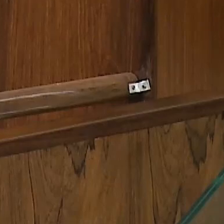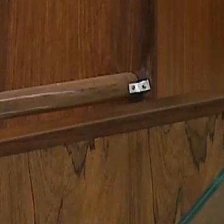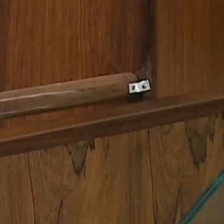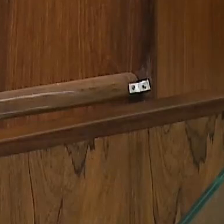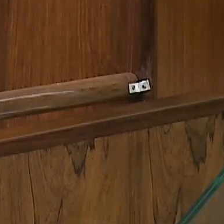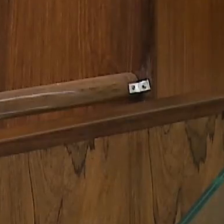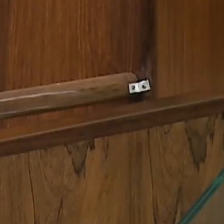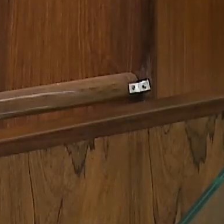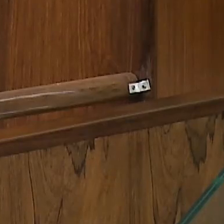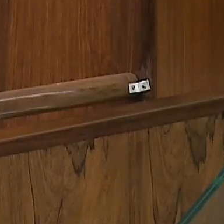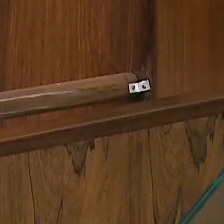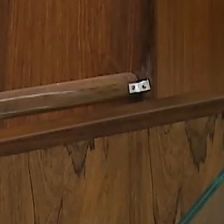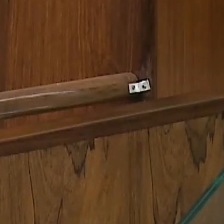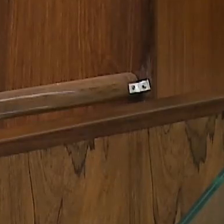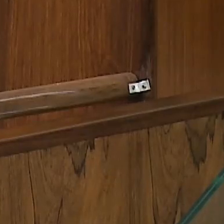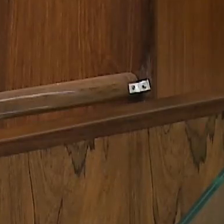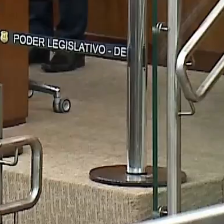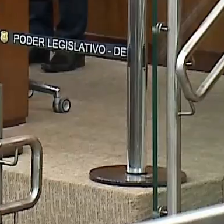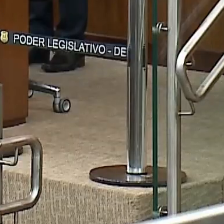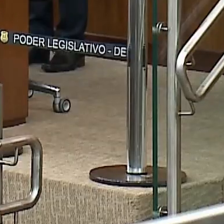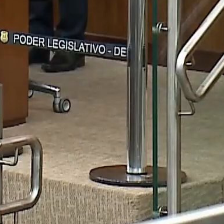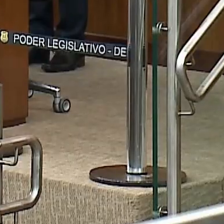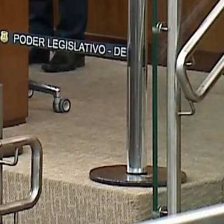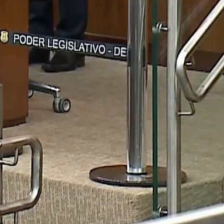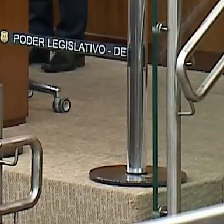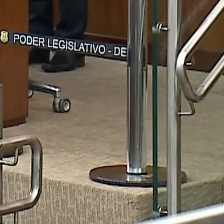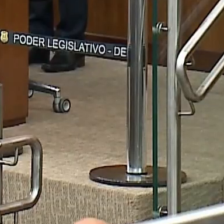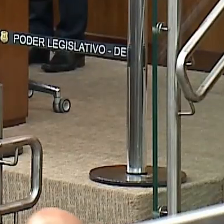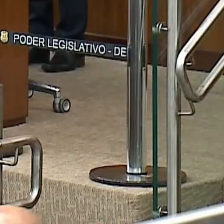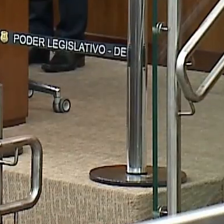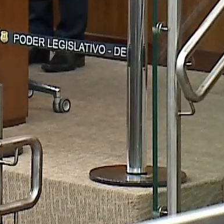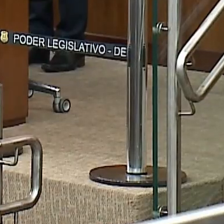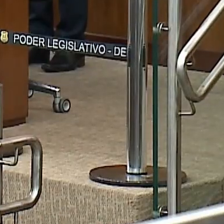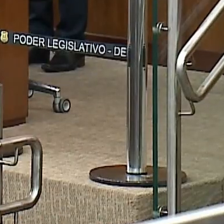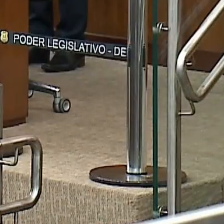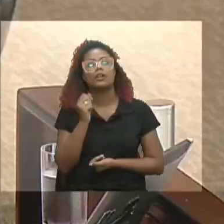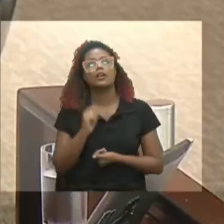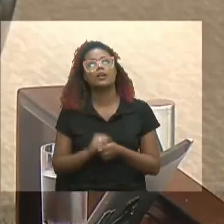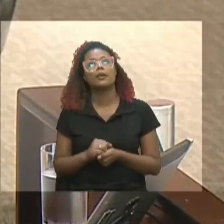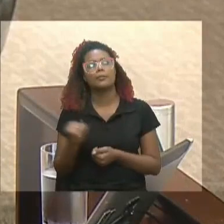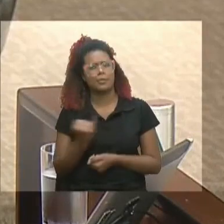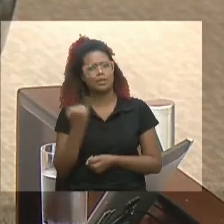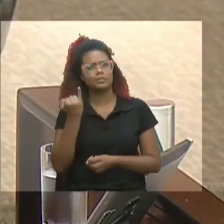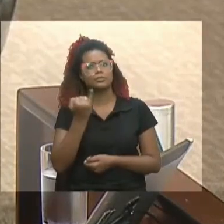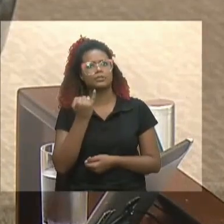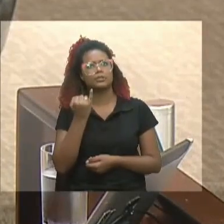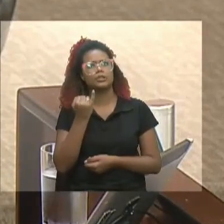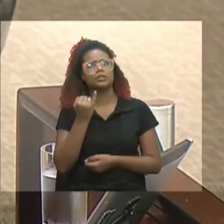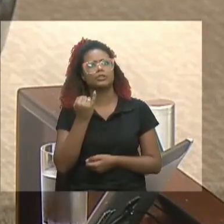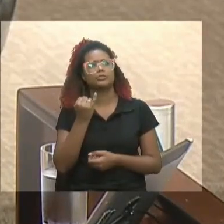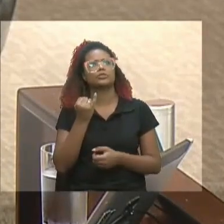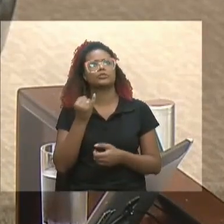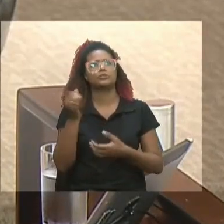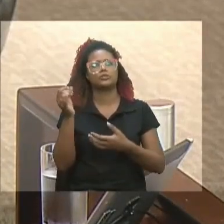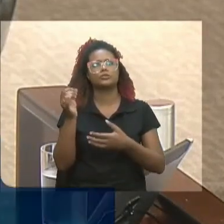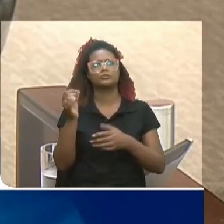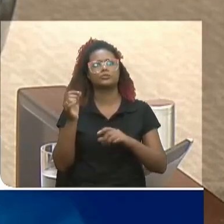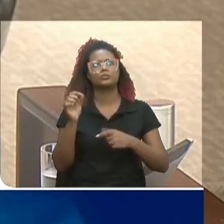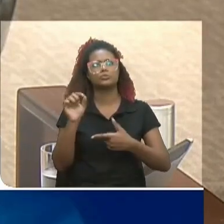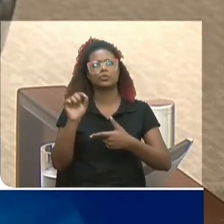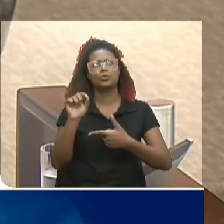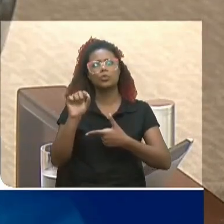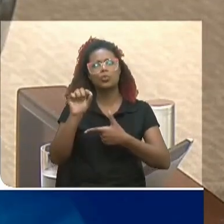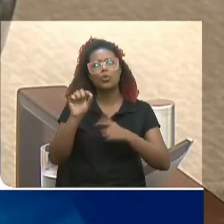falou sobre as obras anunciadas pelo governo nas escolas da rede pública de ensino os números que o governo divulga